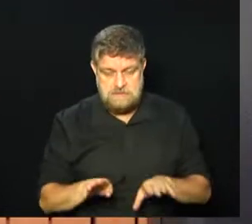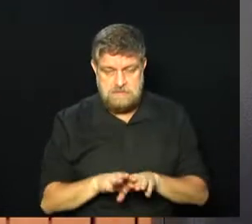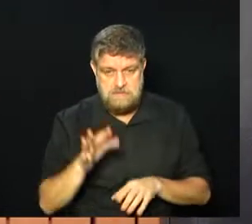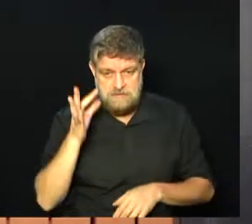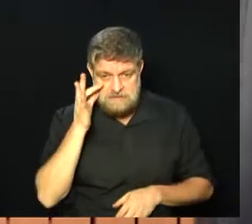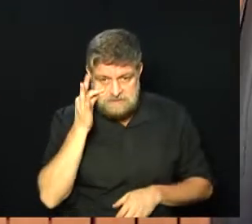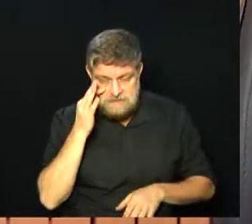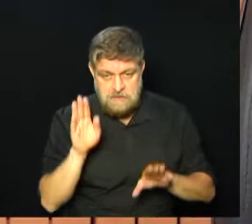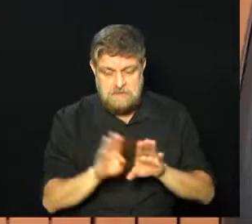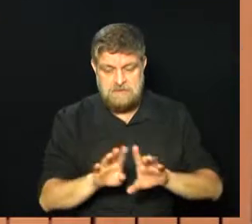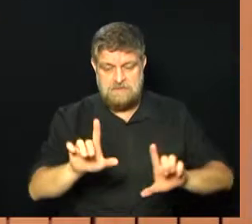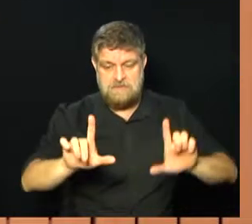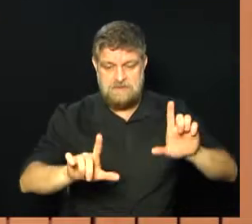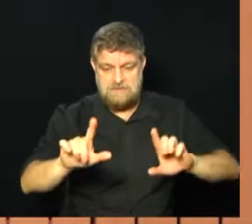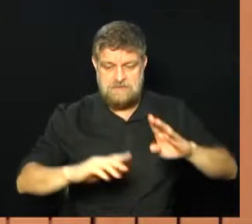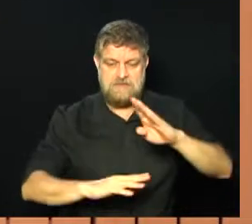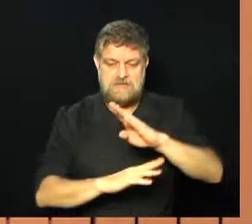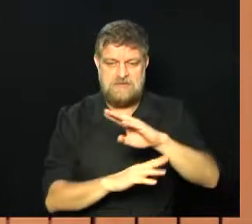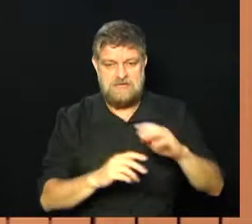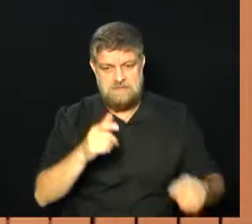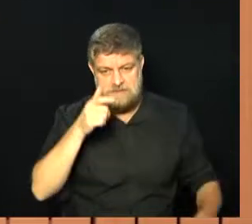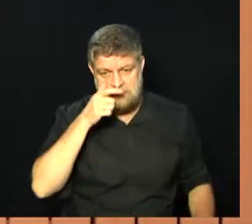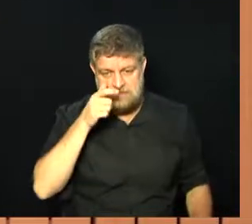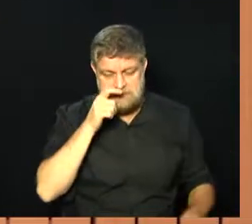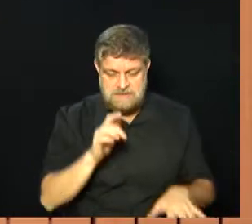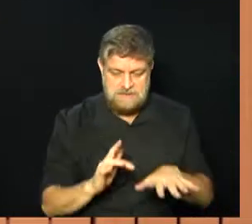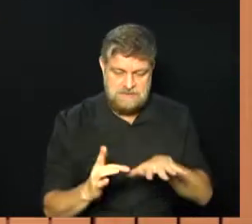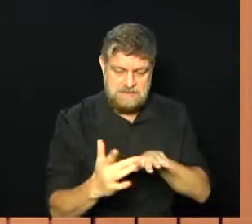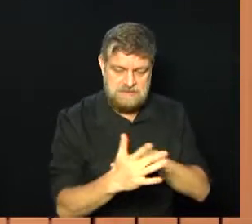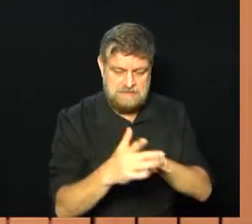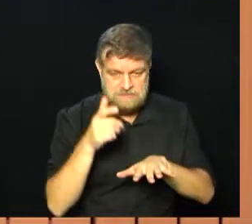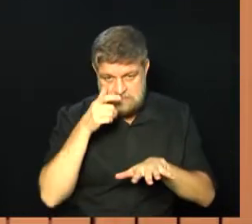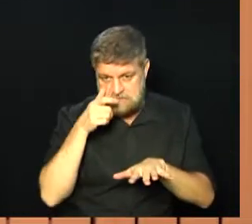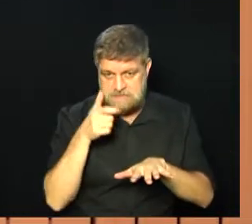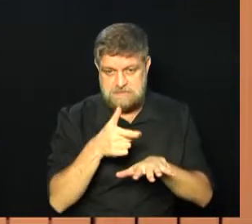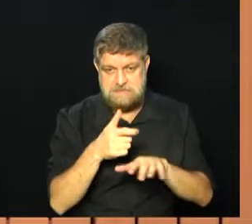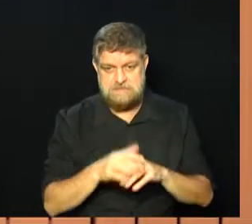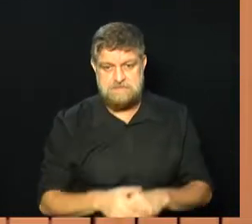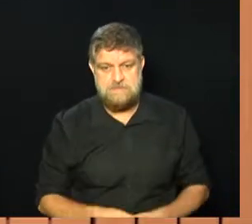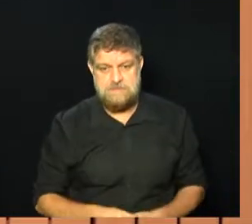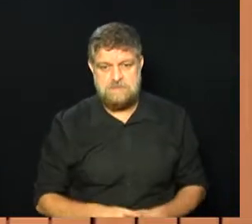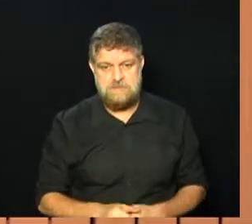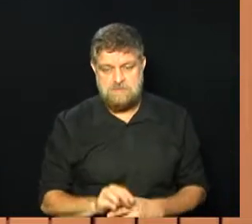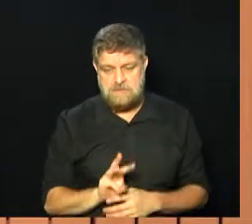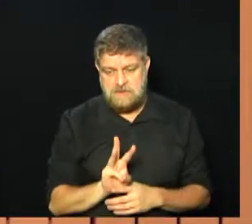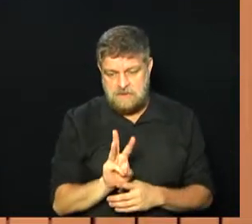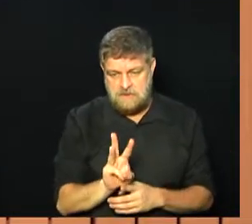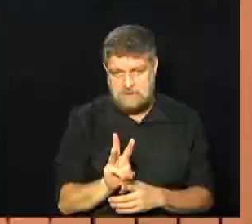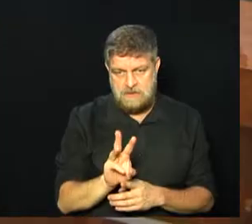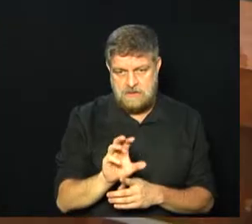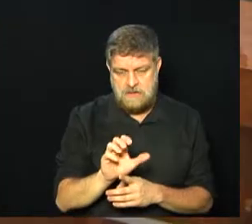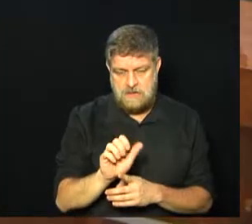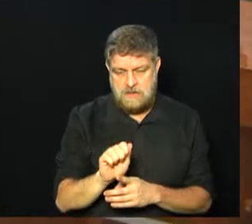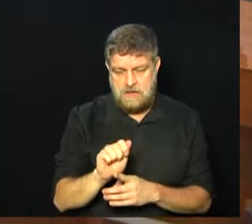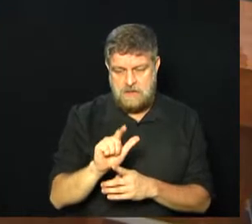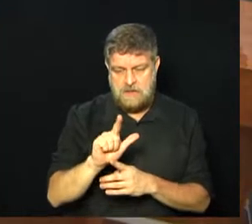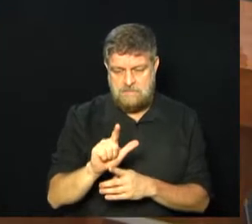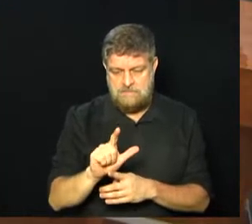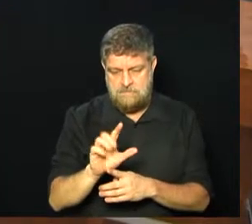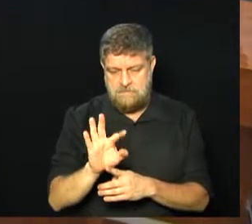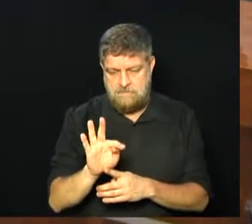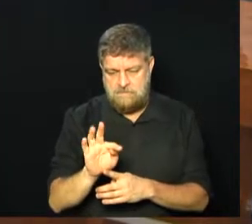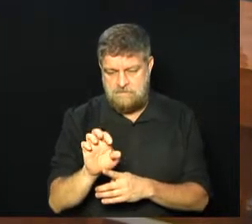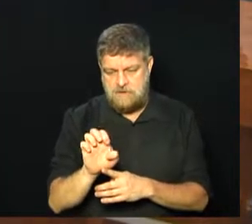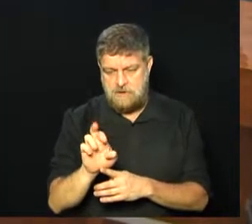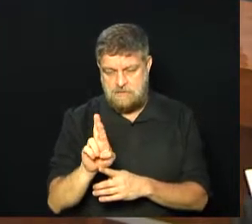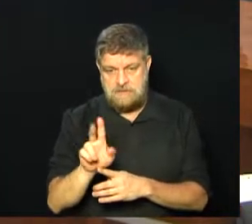nos acompanham pela TV Câmara e redes sociais. O seu Walter Santana, seu Walter é um paciente